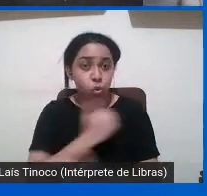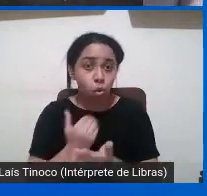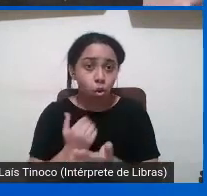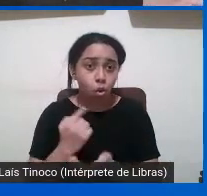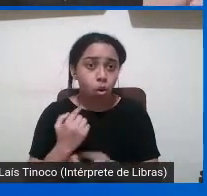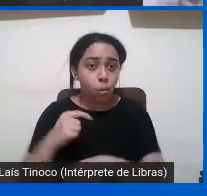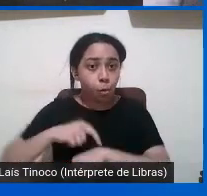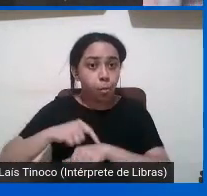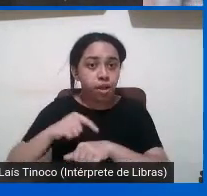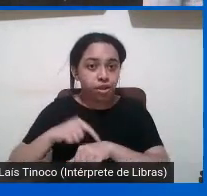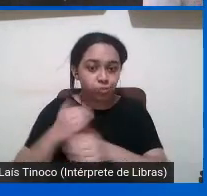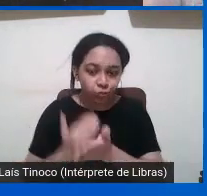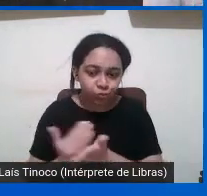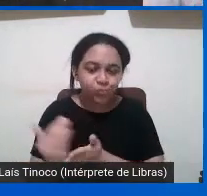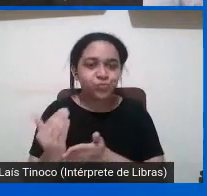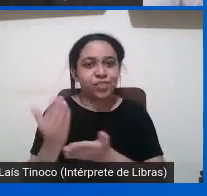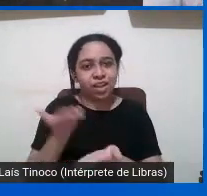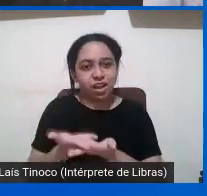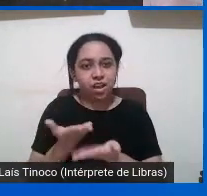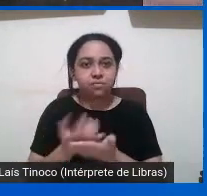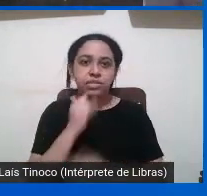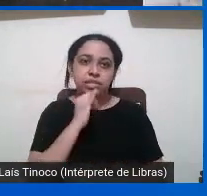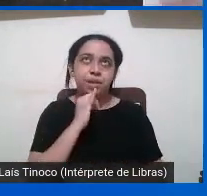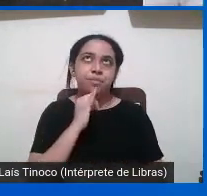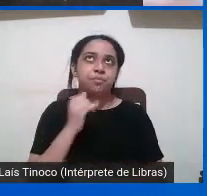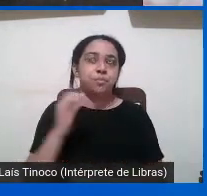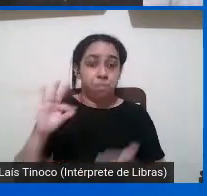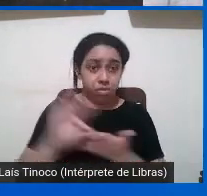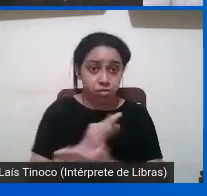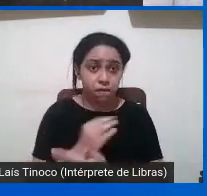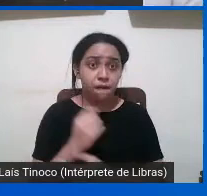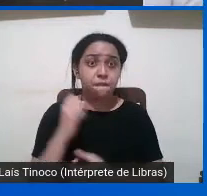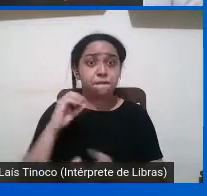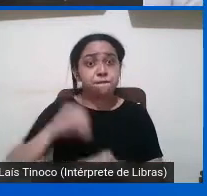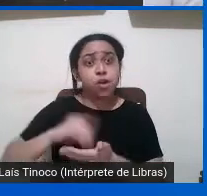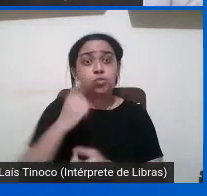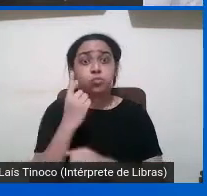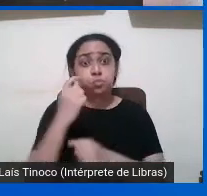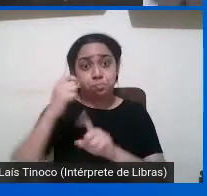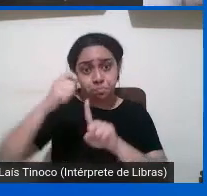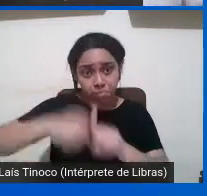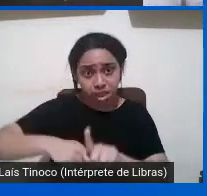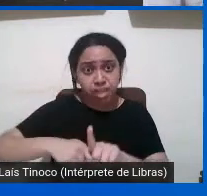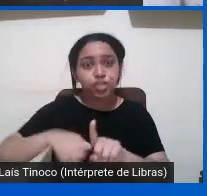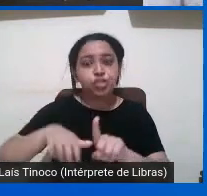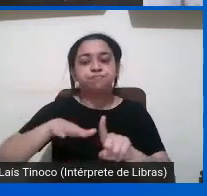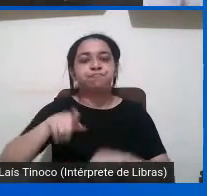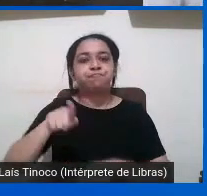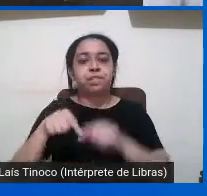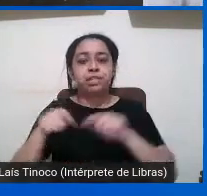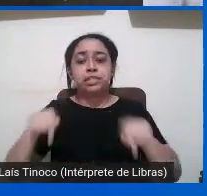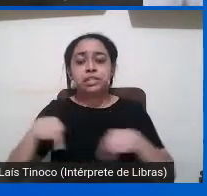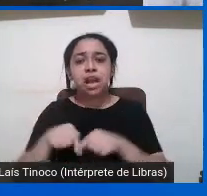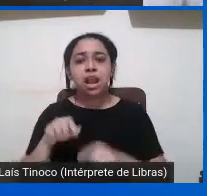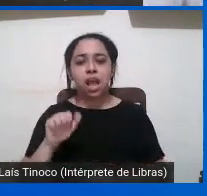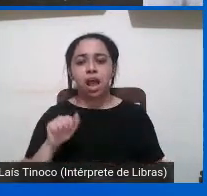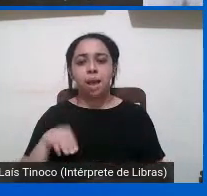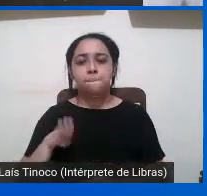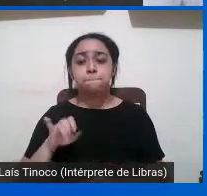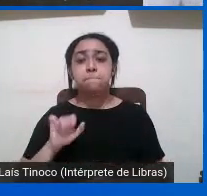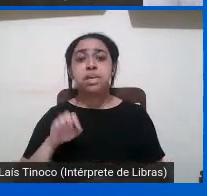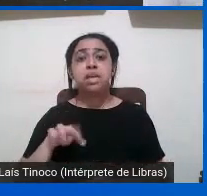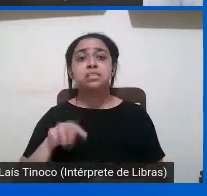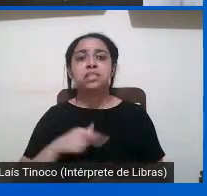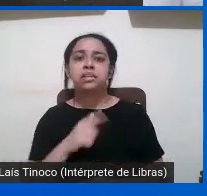então ele se matriculou falta um mês para começar a aula ele está dentro dessa sala de ambientação fazendo acesso às ferramentas